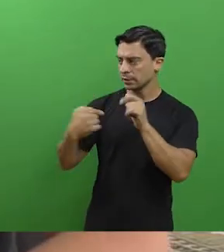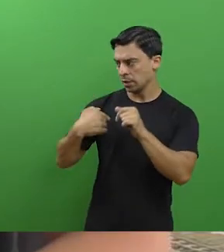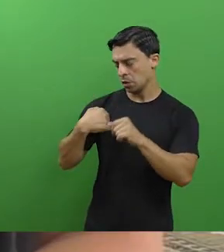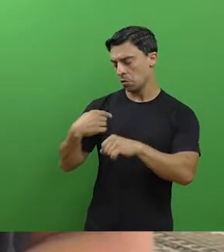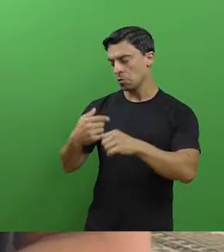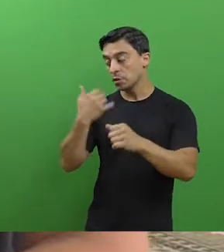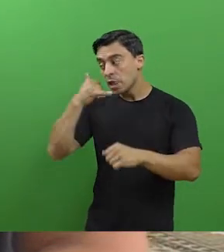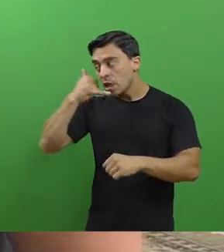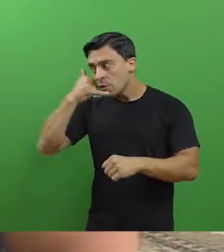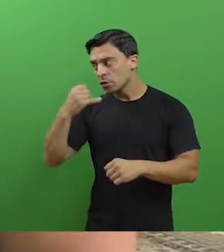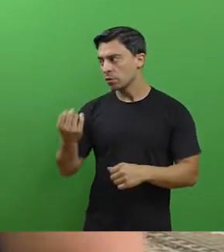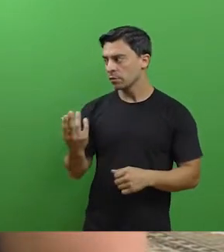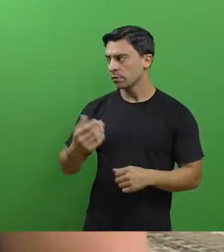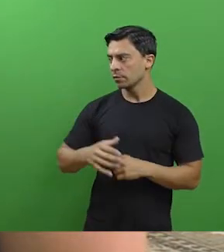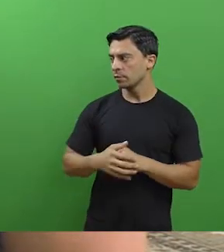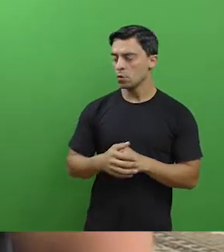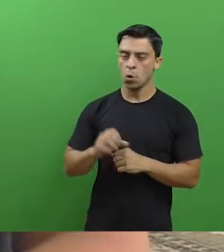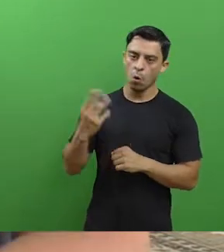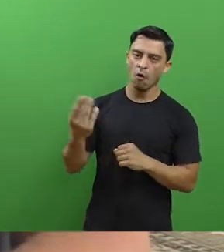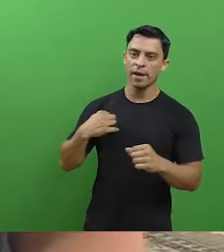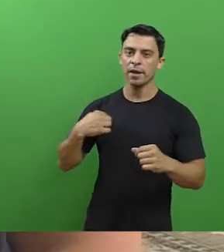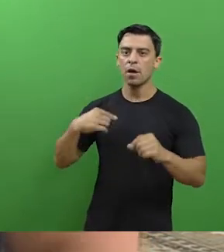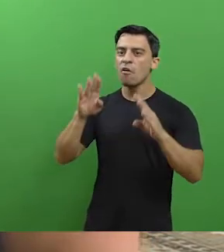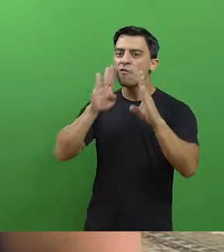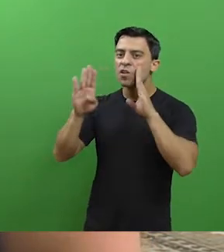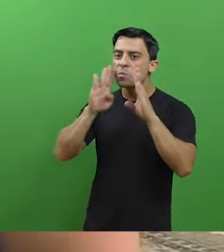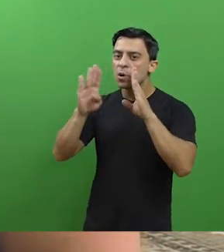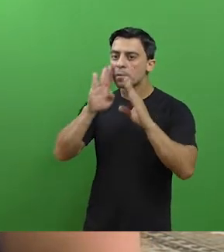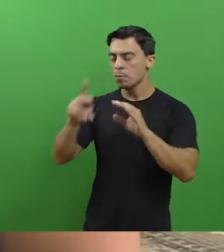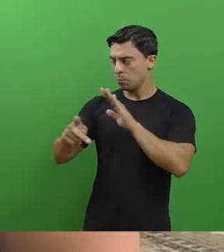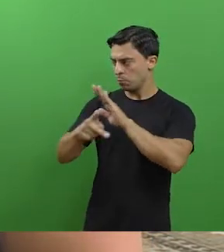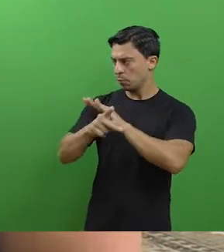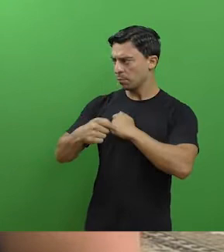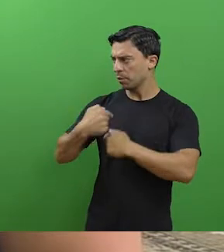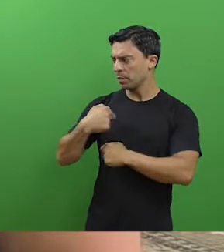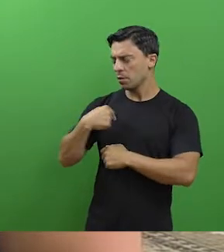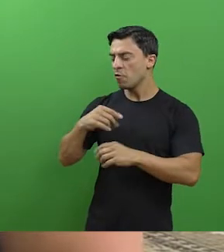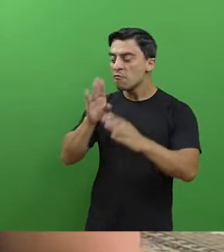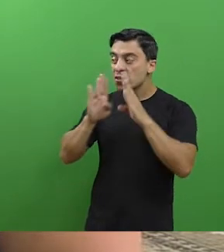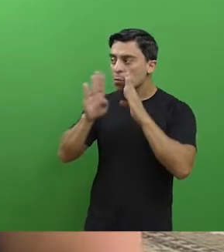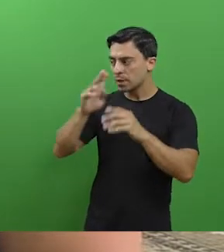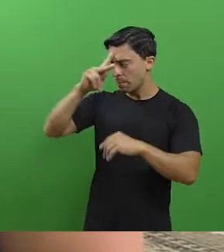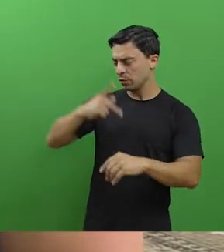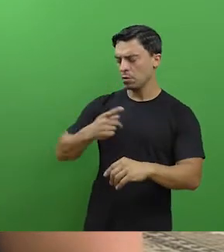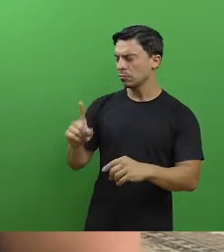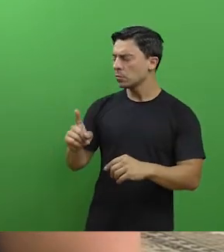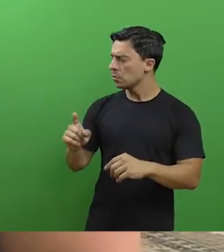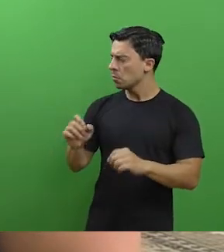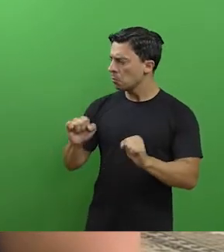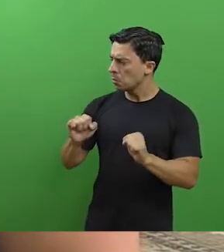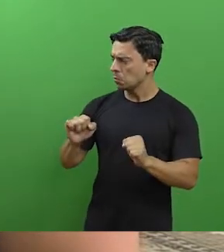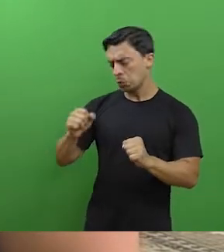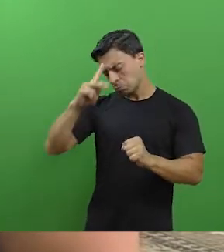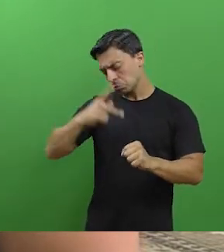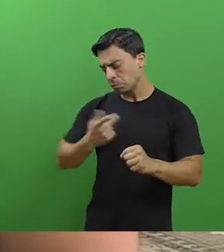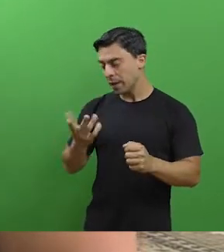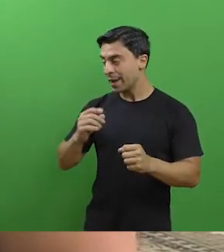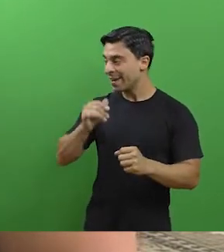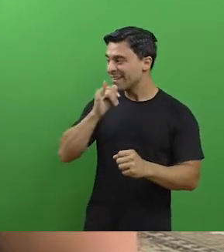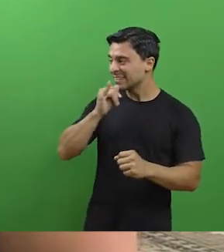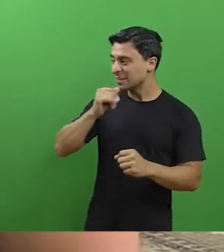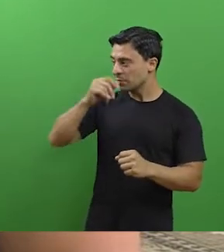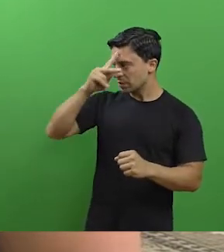ou talvez também pelo meu Facebook. Só que não o Facebook, tem o meu Facebook pessoal, mas o meu Facebook do curso de língua de sinais. É só digitar